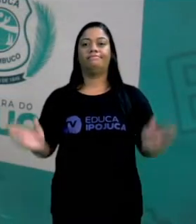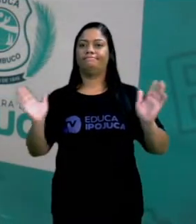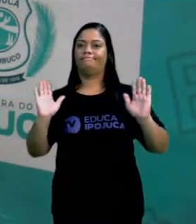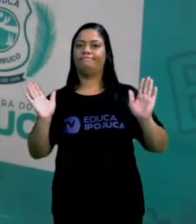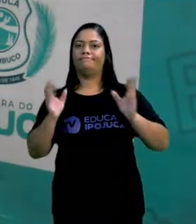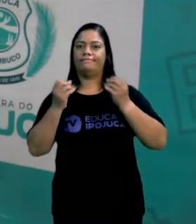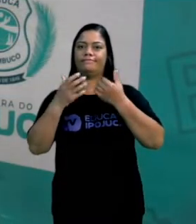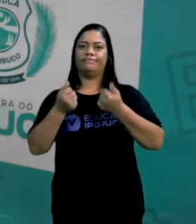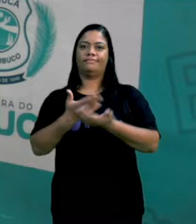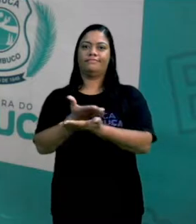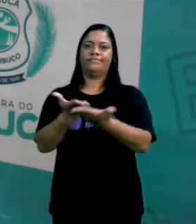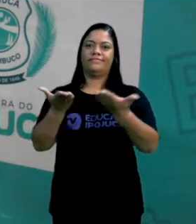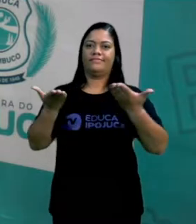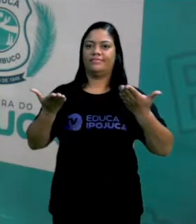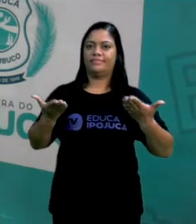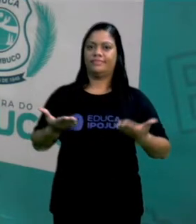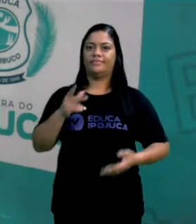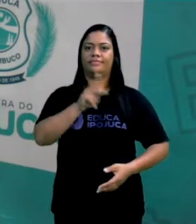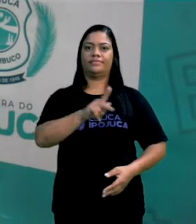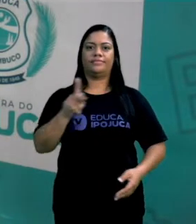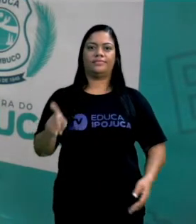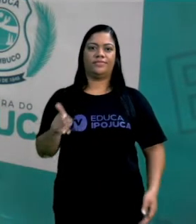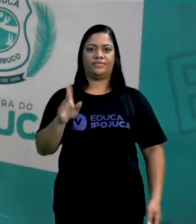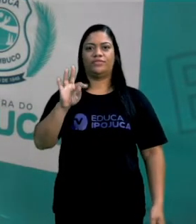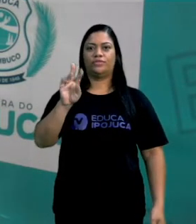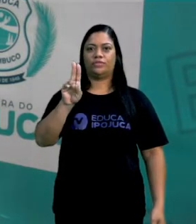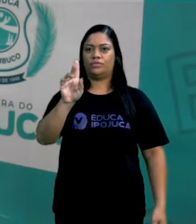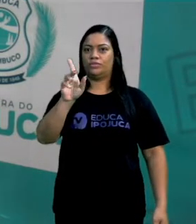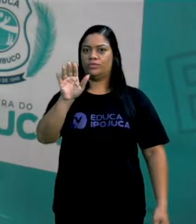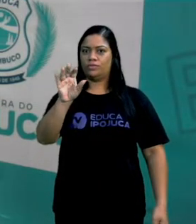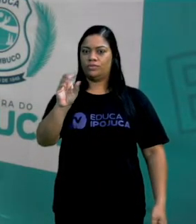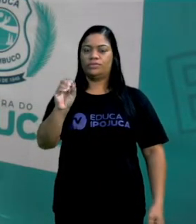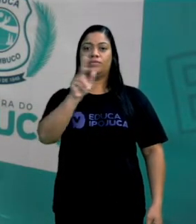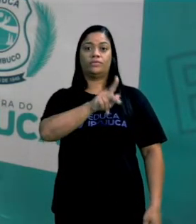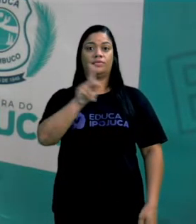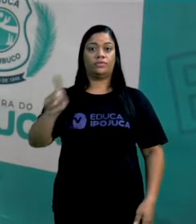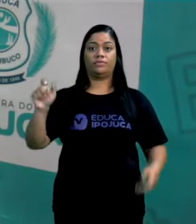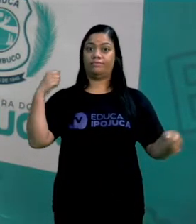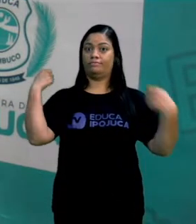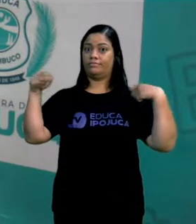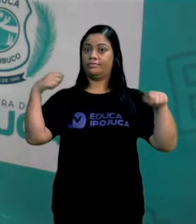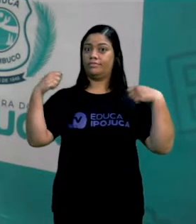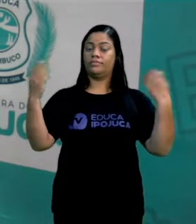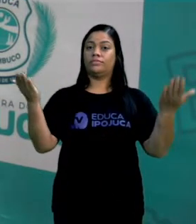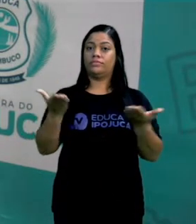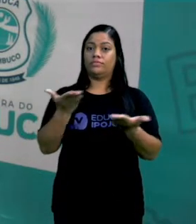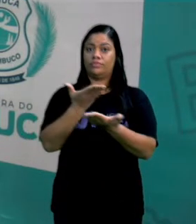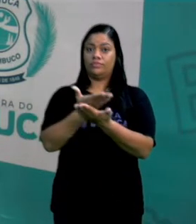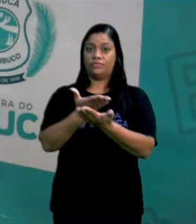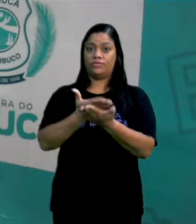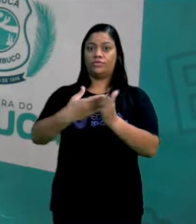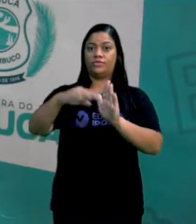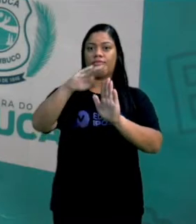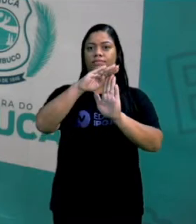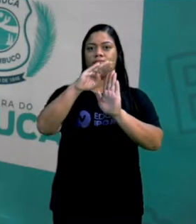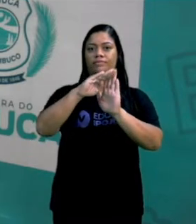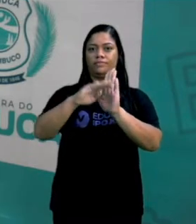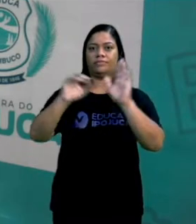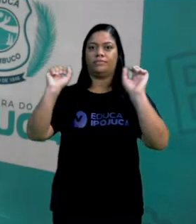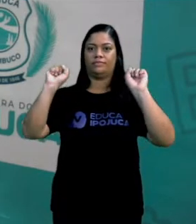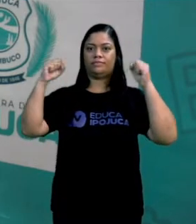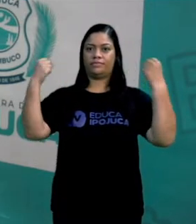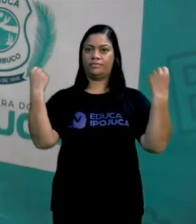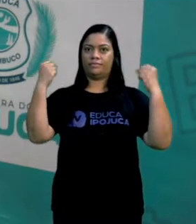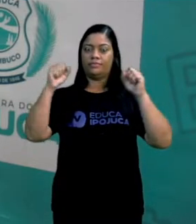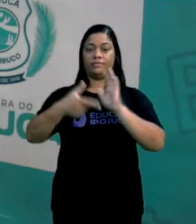Olá pessoal, tudo bom com vocês? Eu sou o professor Túlio, professor de Educação Física, e na aula de hoje nós vamos falar sobre a divisão da ginástica.